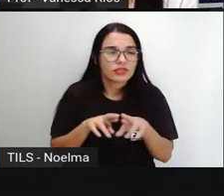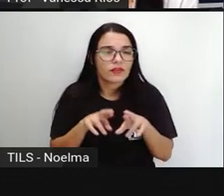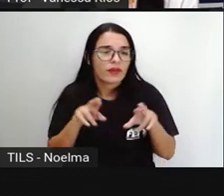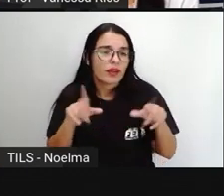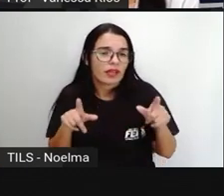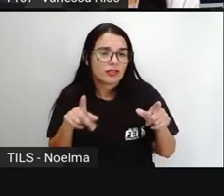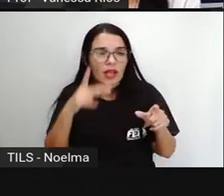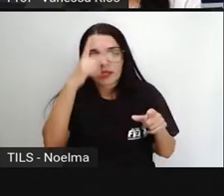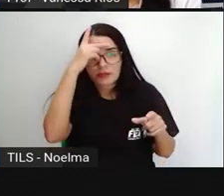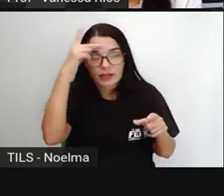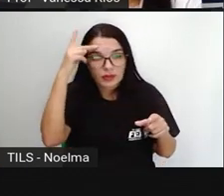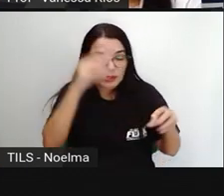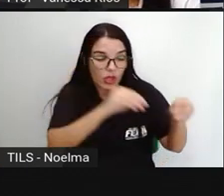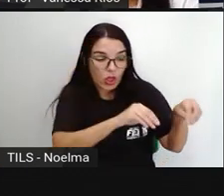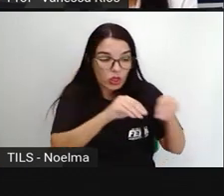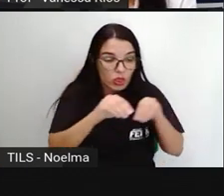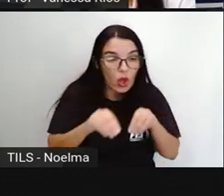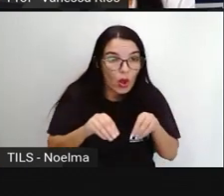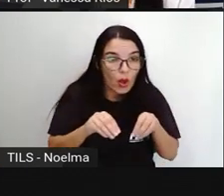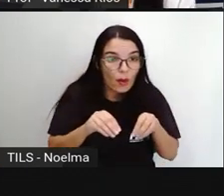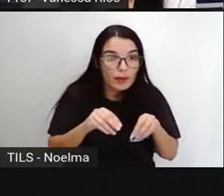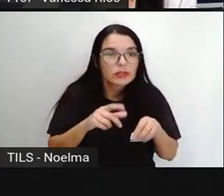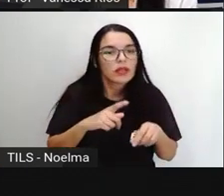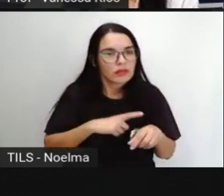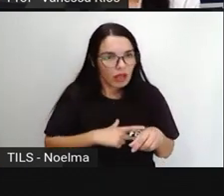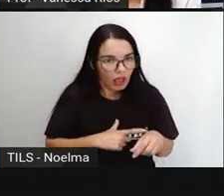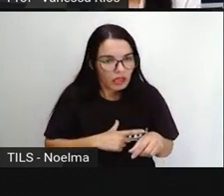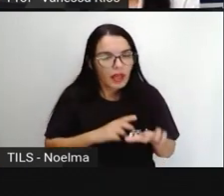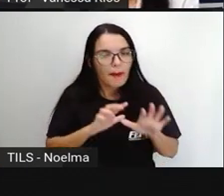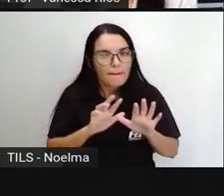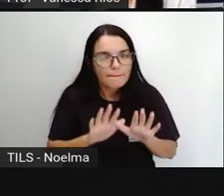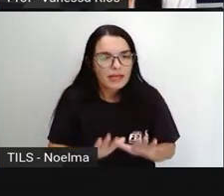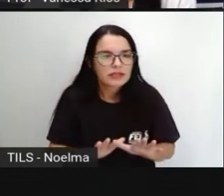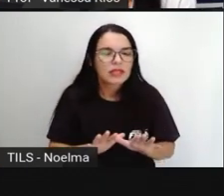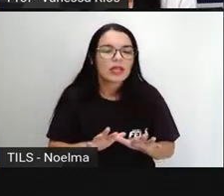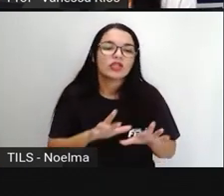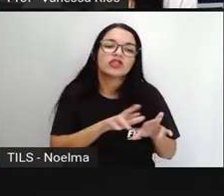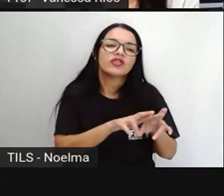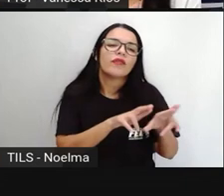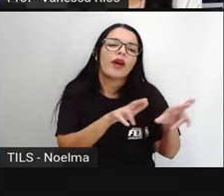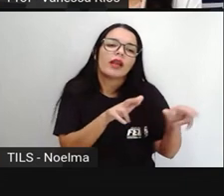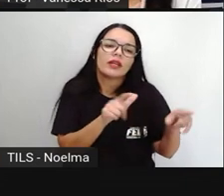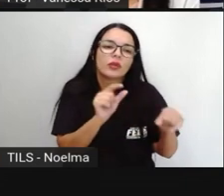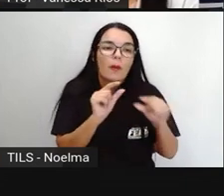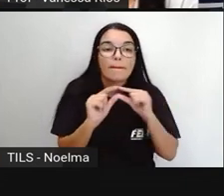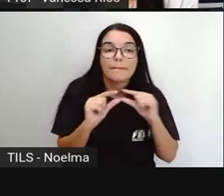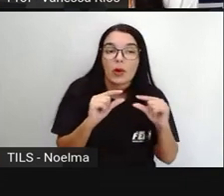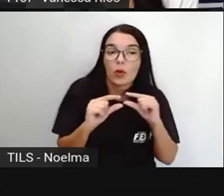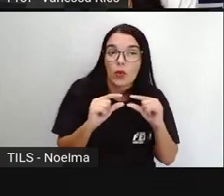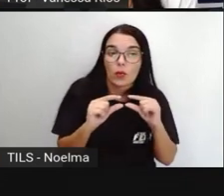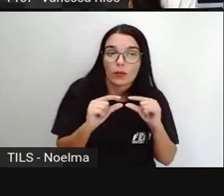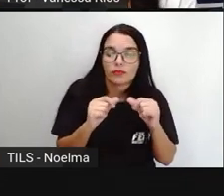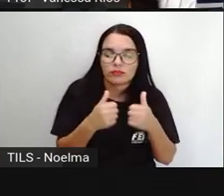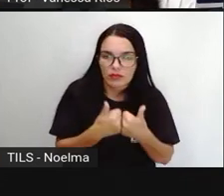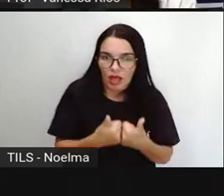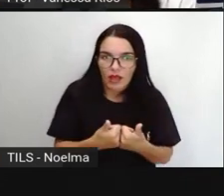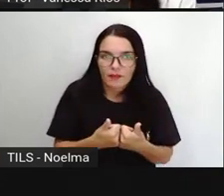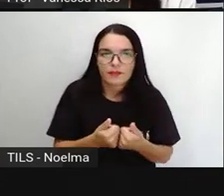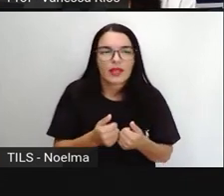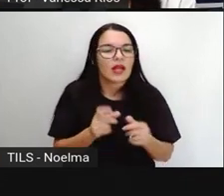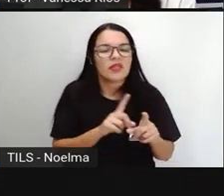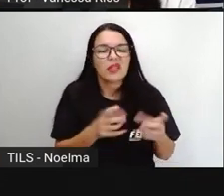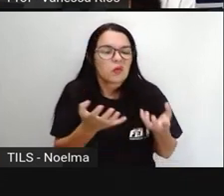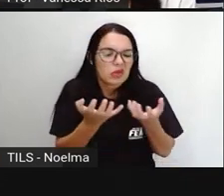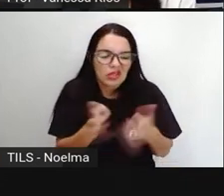os primeiros nômades lá da pré-história, mas ainda vivem com esse costume, com esse hábito de não se fixar